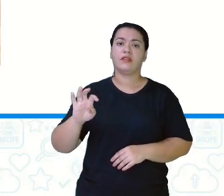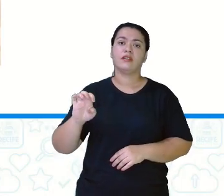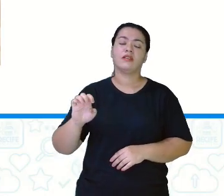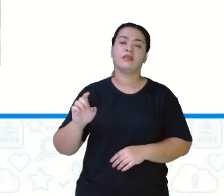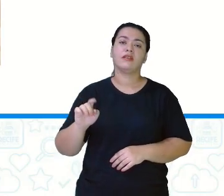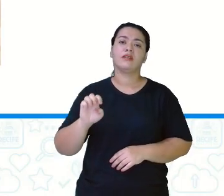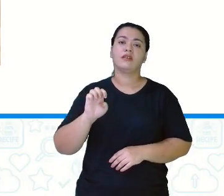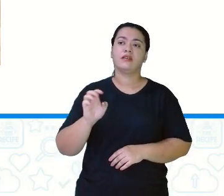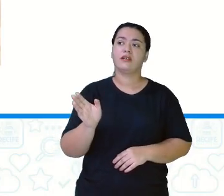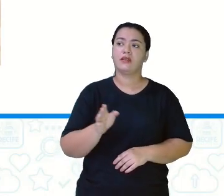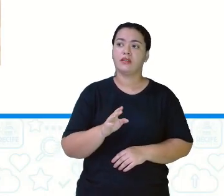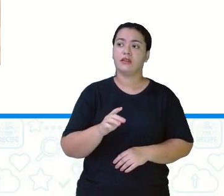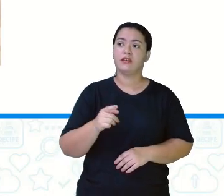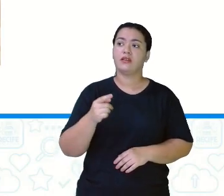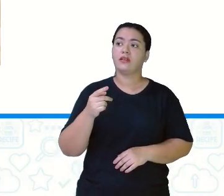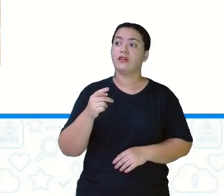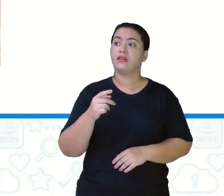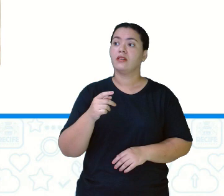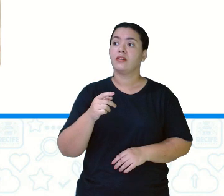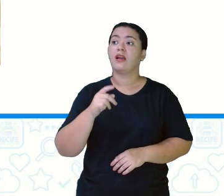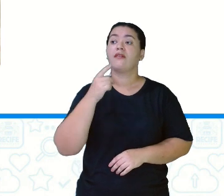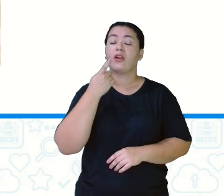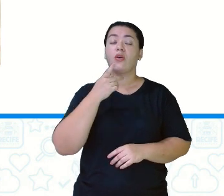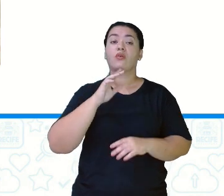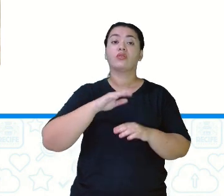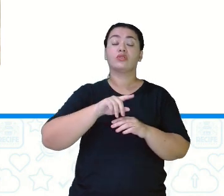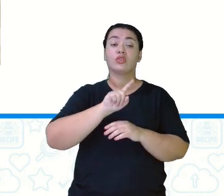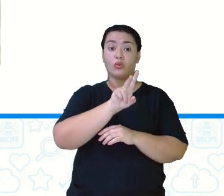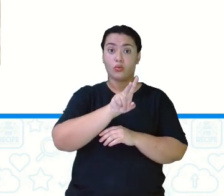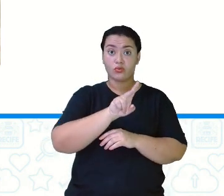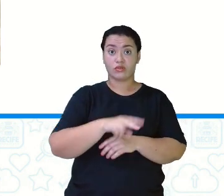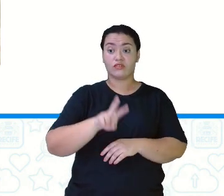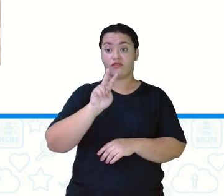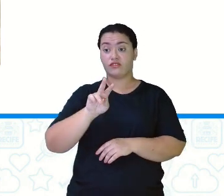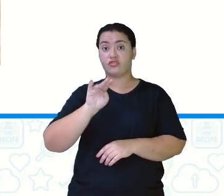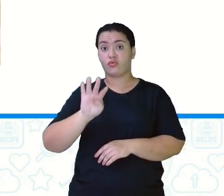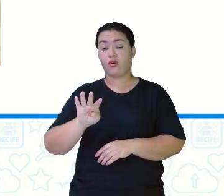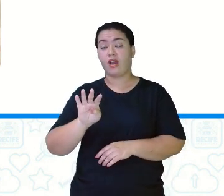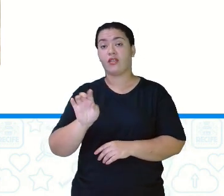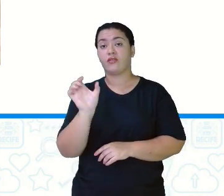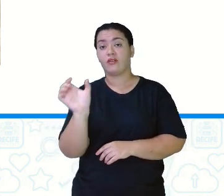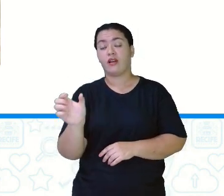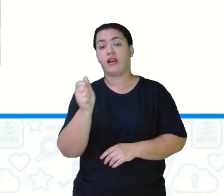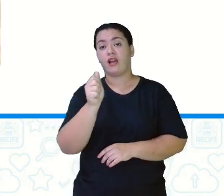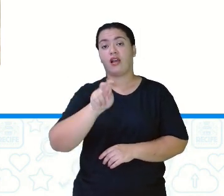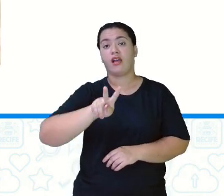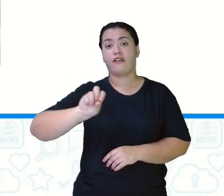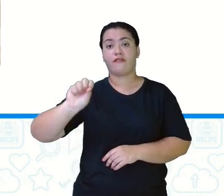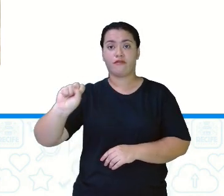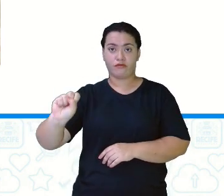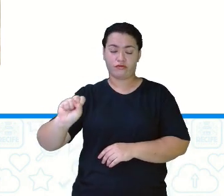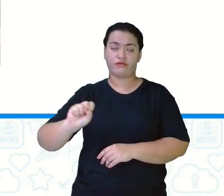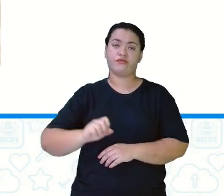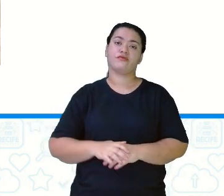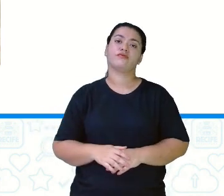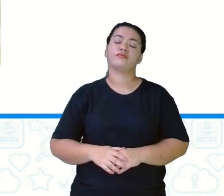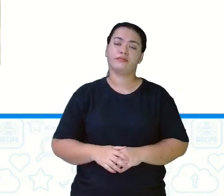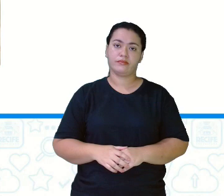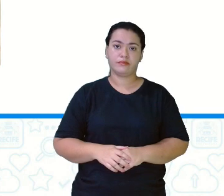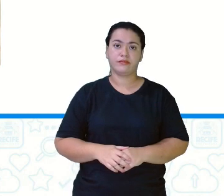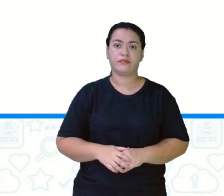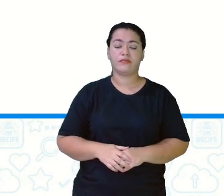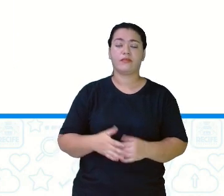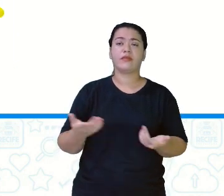24 avos, acrescenta a palavra avos, tá certo? Então, ó, aí agora eu trago para